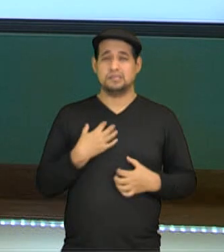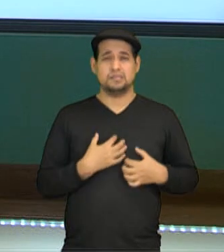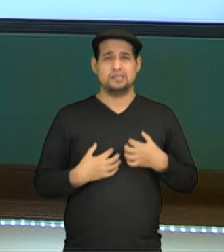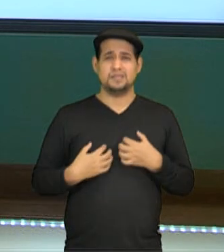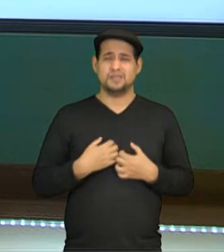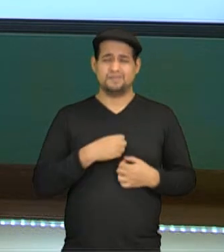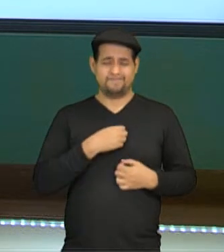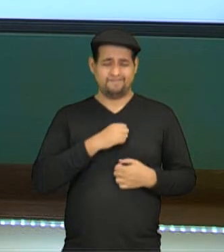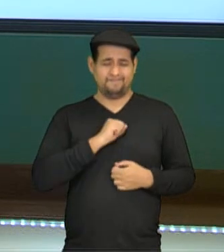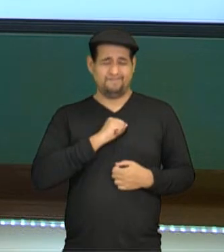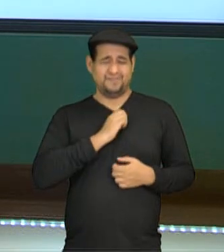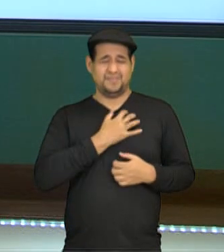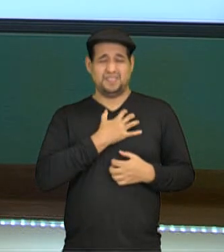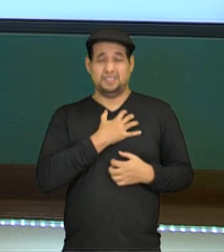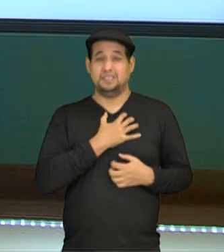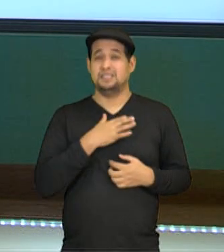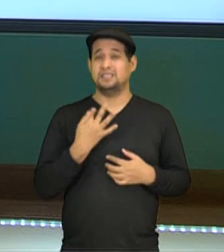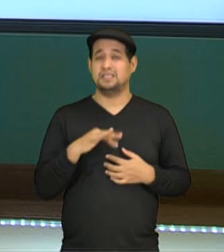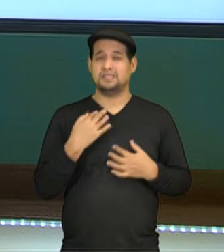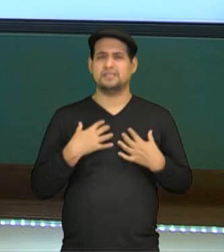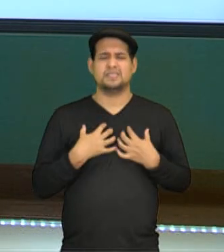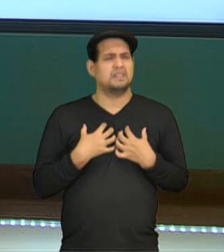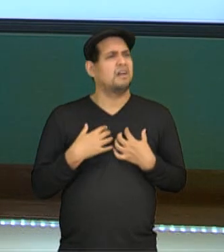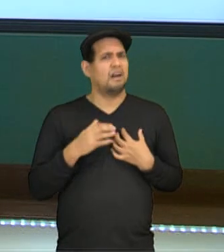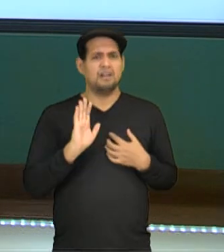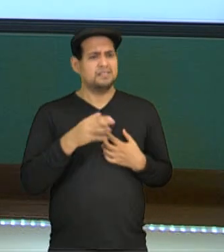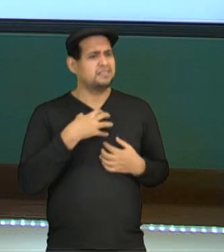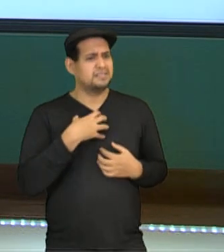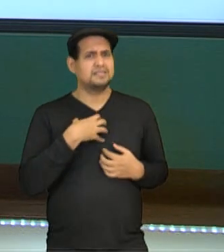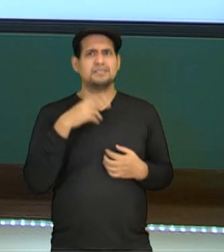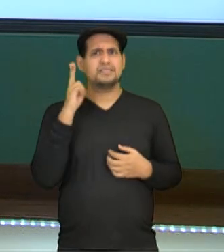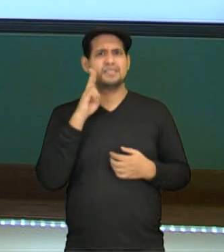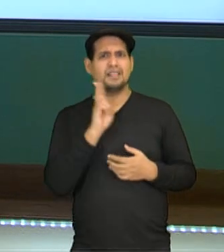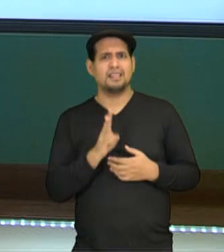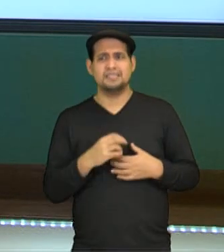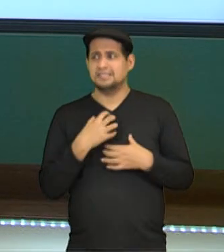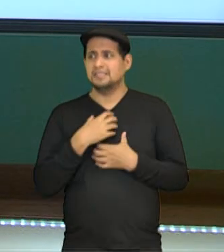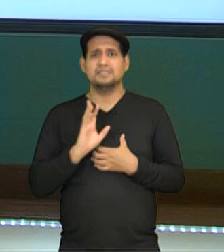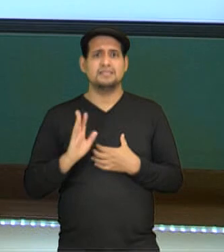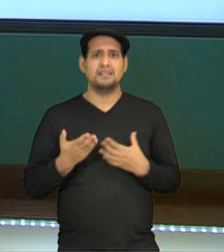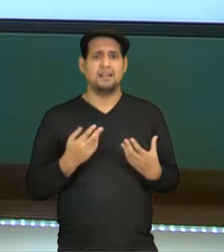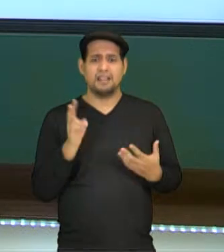no peito. Ai, professor, já senti só de ficar lendo isso,